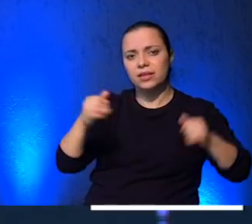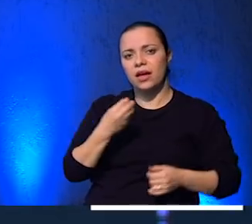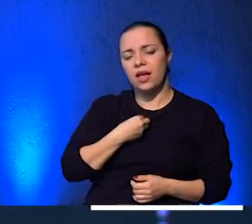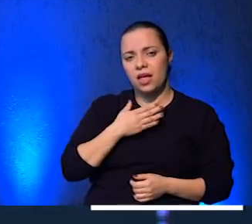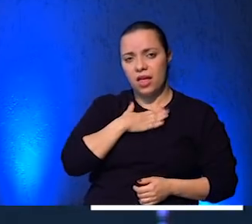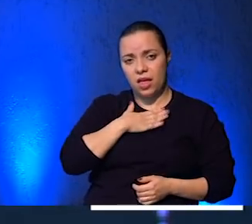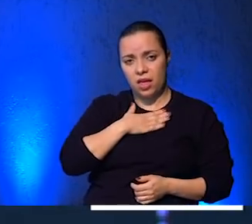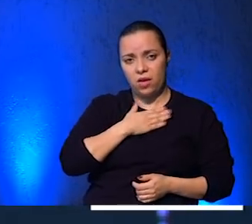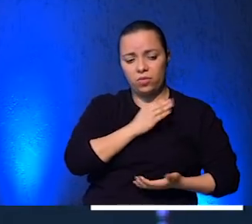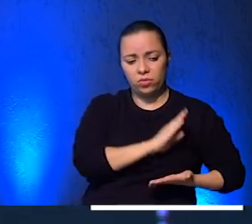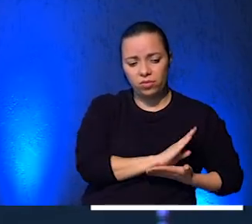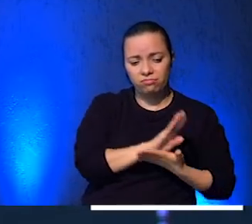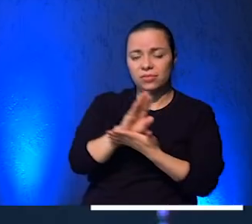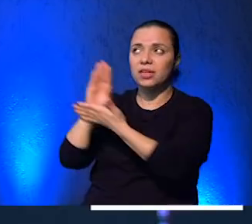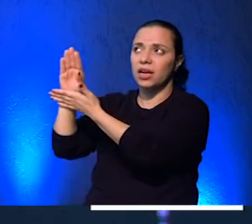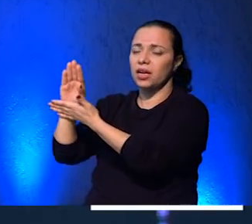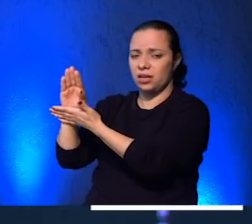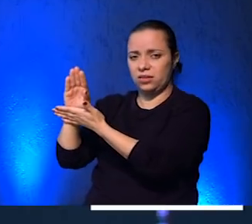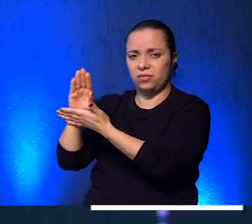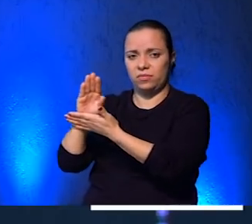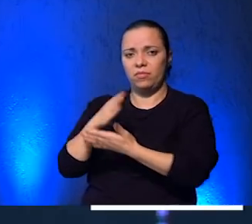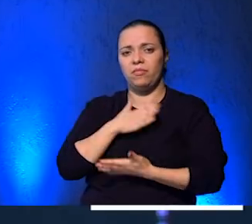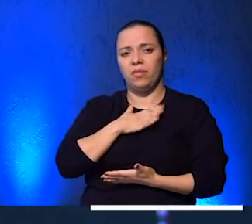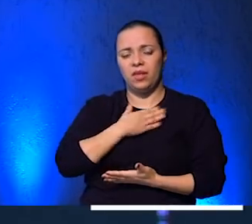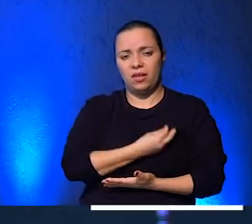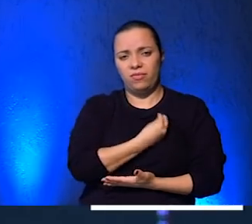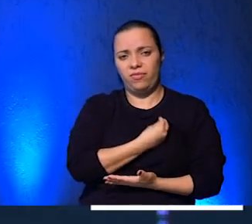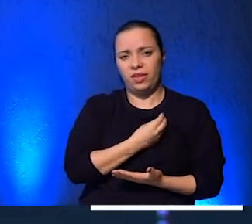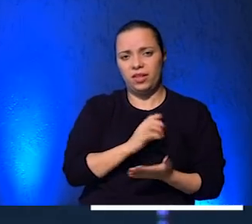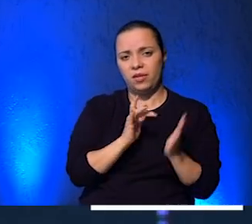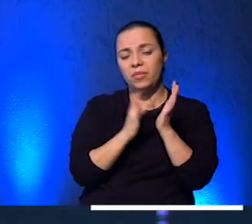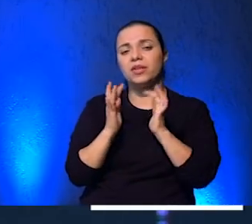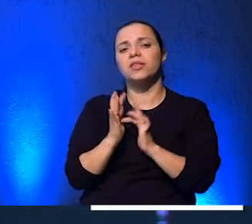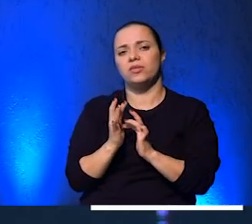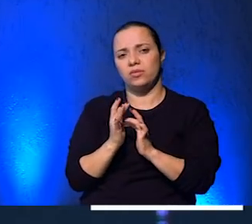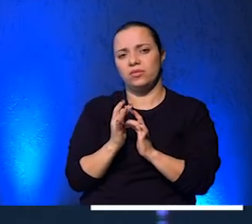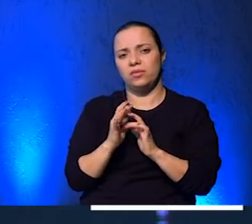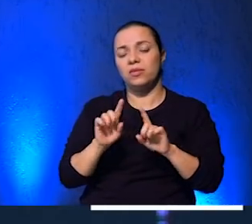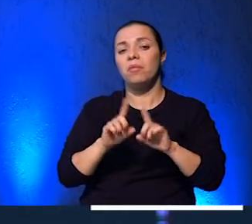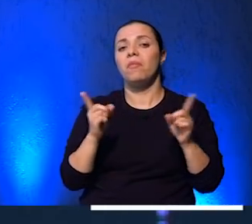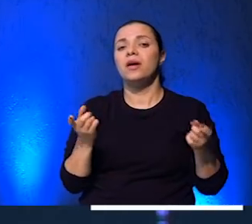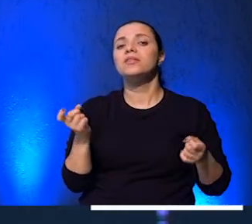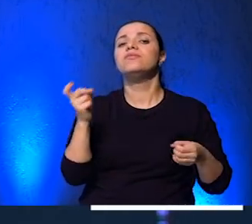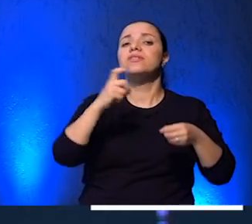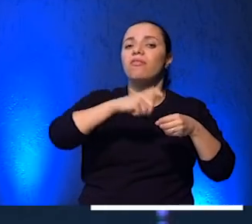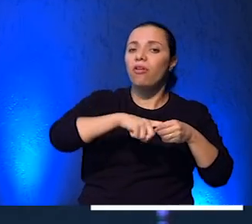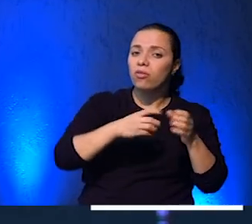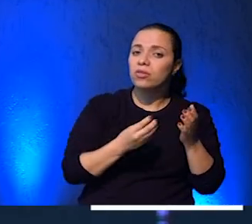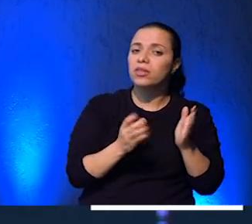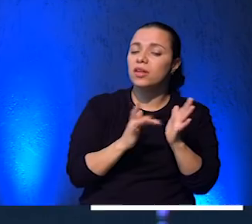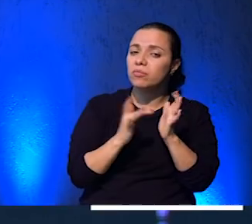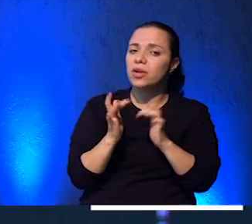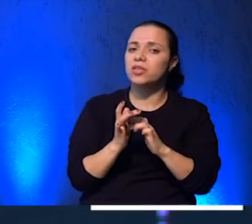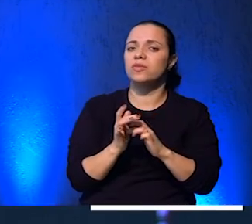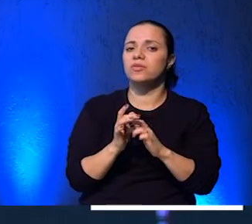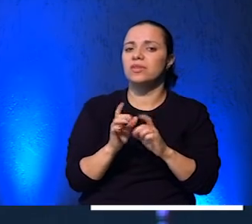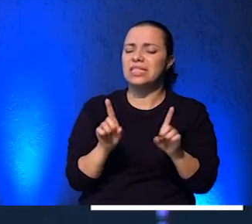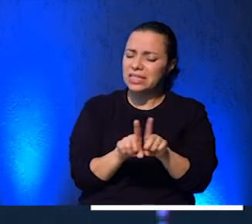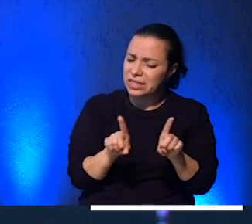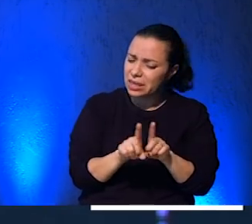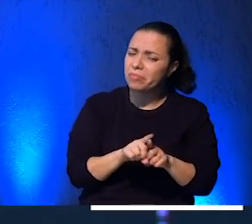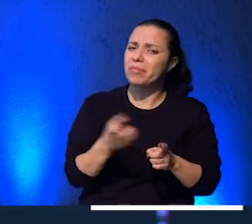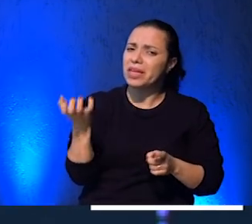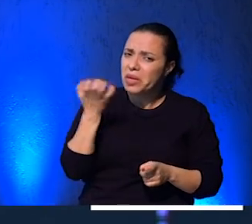ou se você está faltando para deus você pode mandar uma mensagem dizendo eu tô voltando para jesus agora eu quero